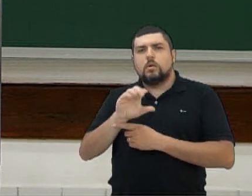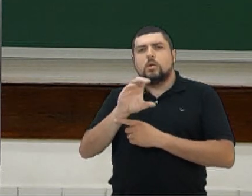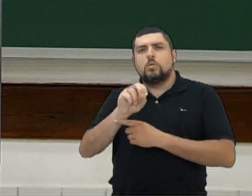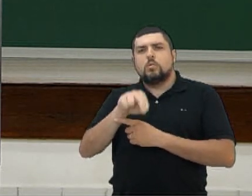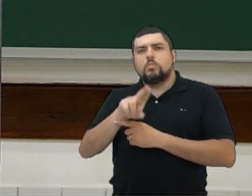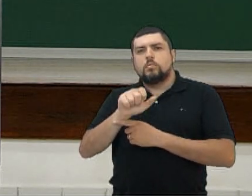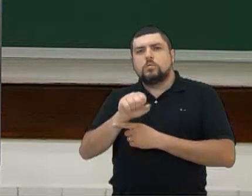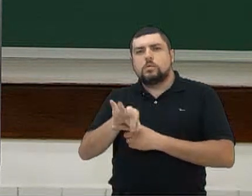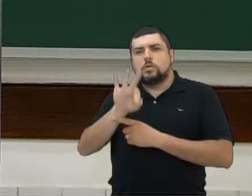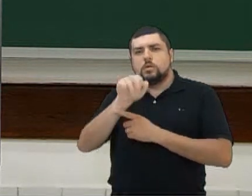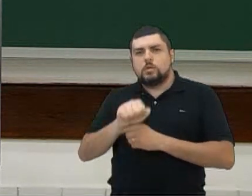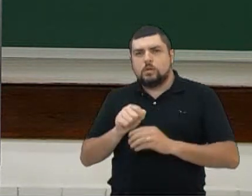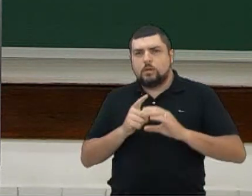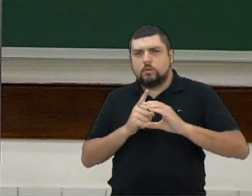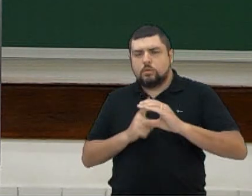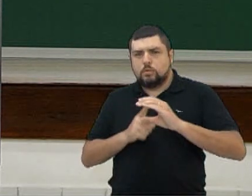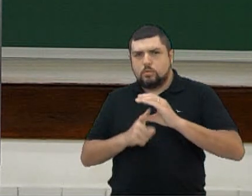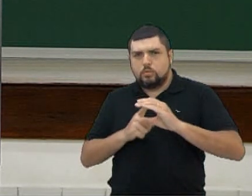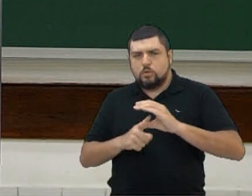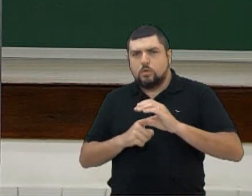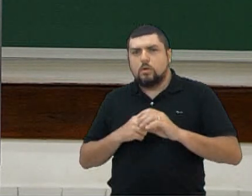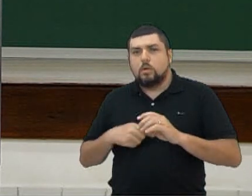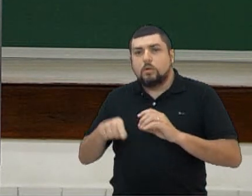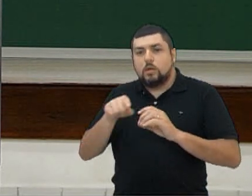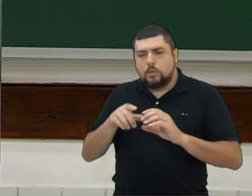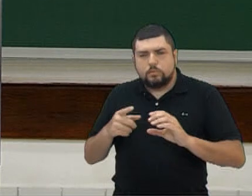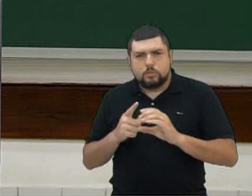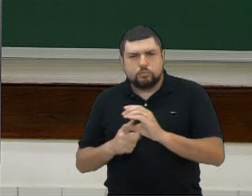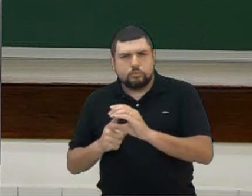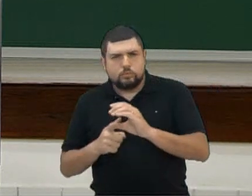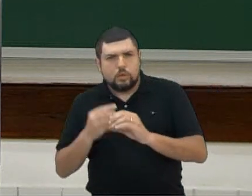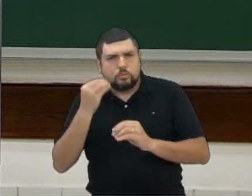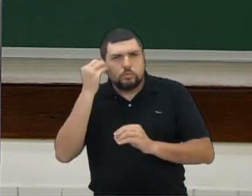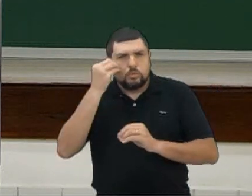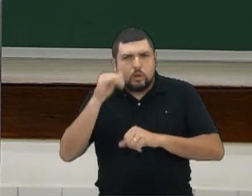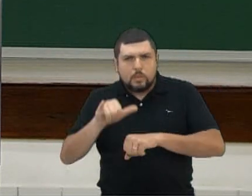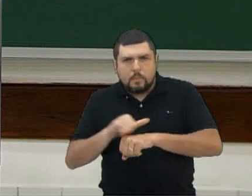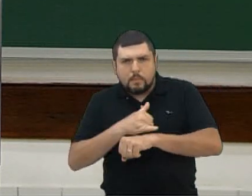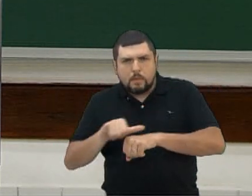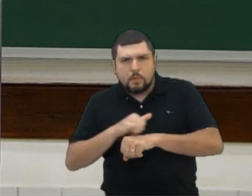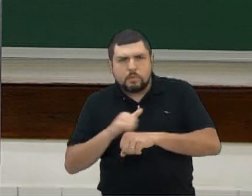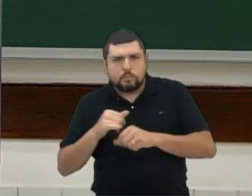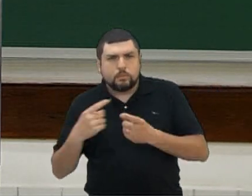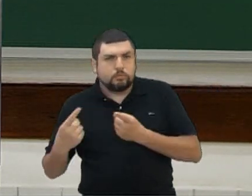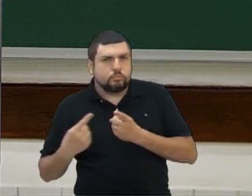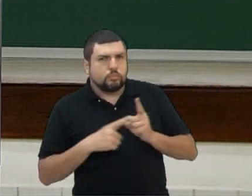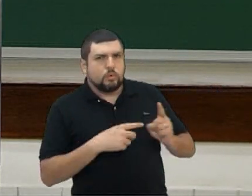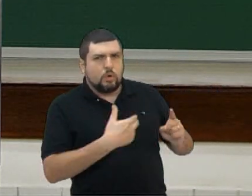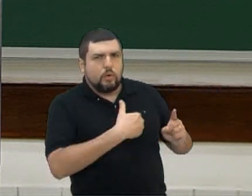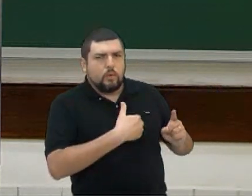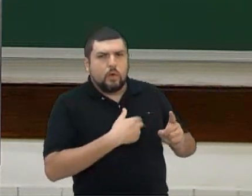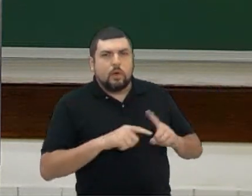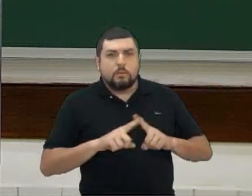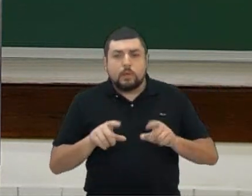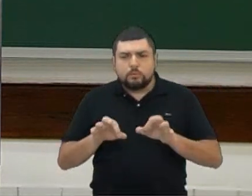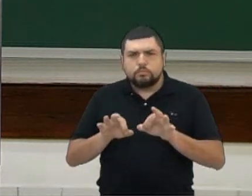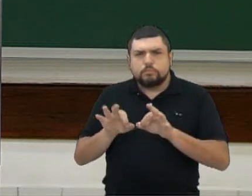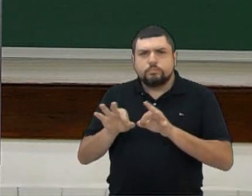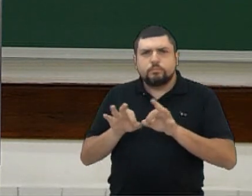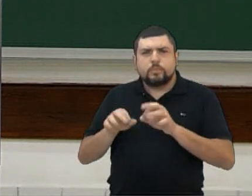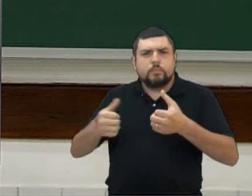de tentar derrubar o governo Vargas e promover uma revolução, plano este que acaba fracassando. E aí,